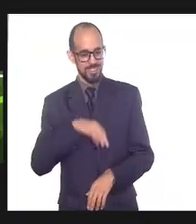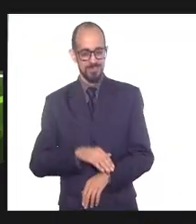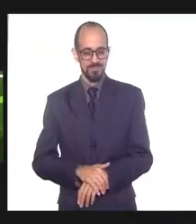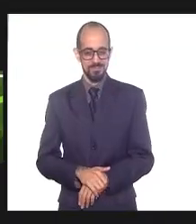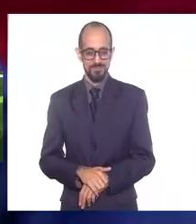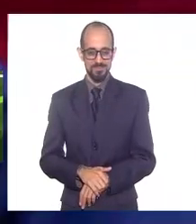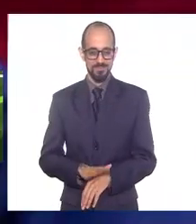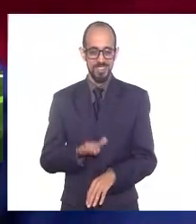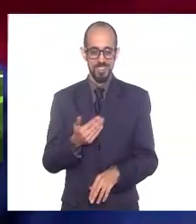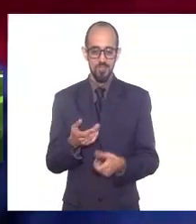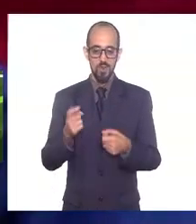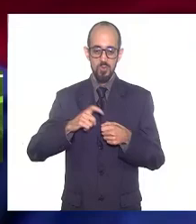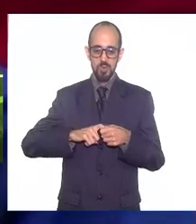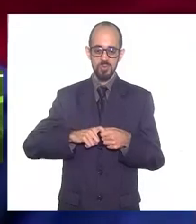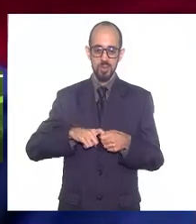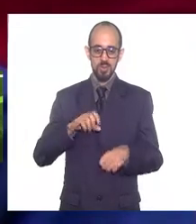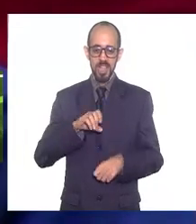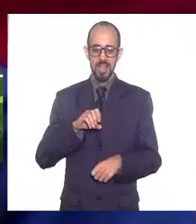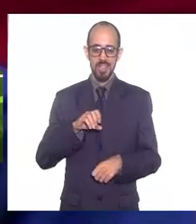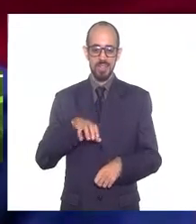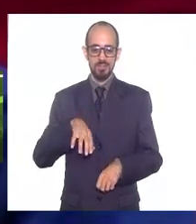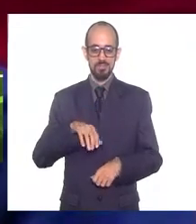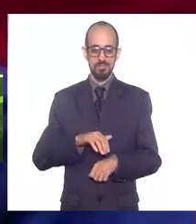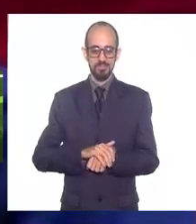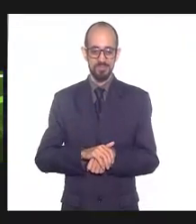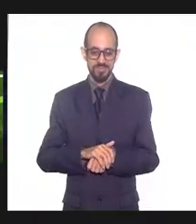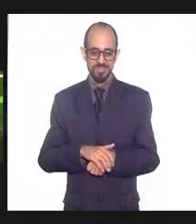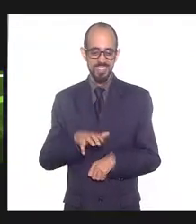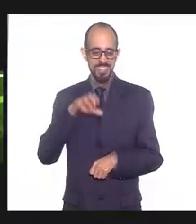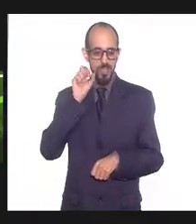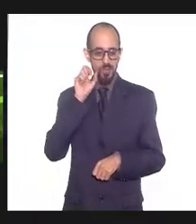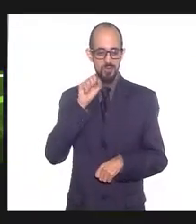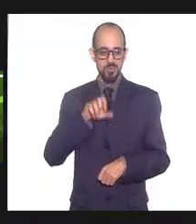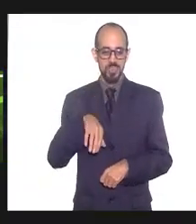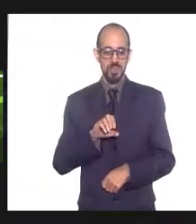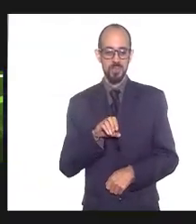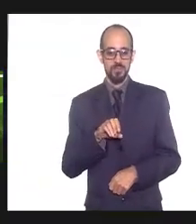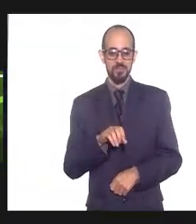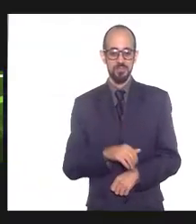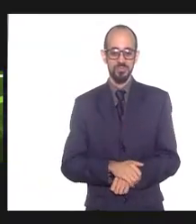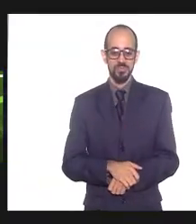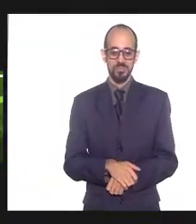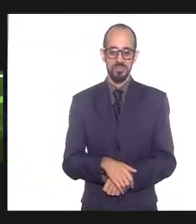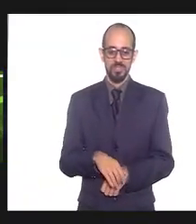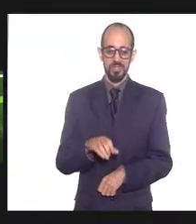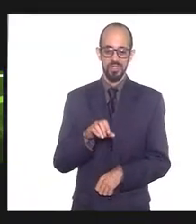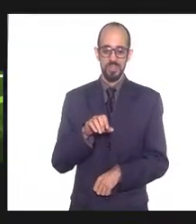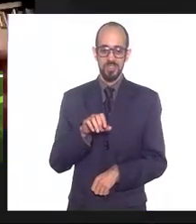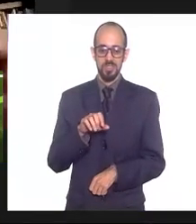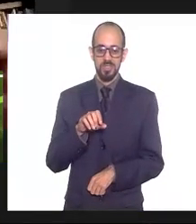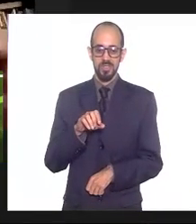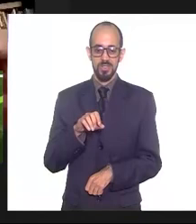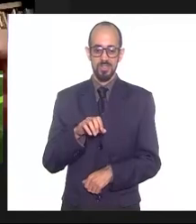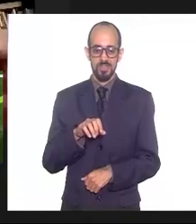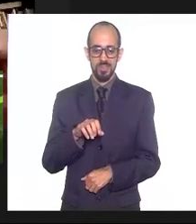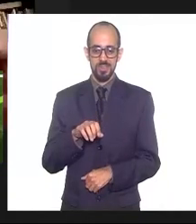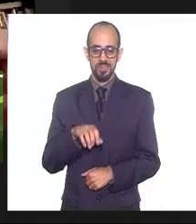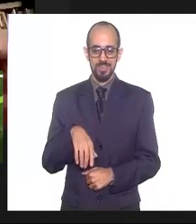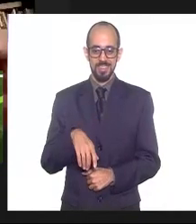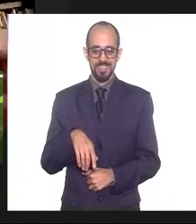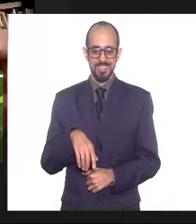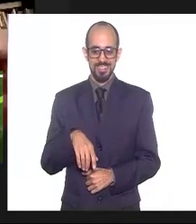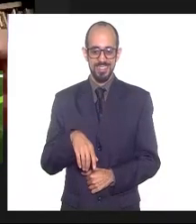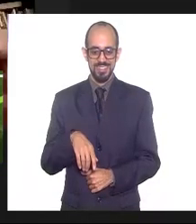Vamos voltar e ouvir... quando ele bate ouvir, lá no Jassana. Vamos voltar e ouvir o André Jassana, por favor, Gonçalves. Porque parece...